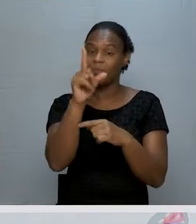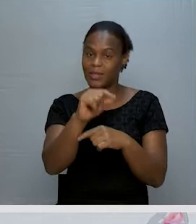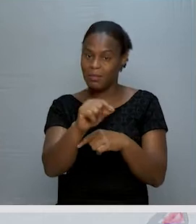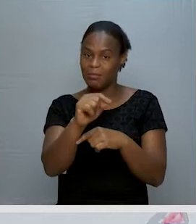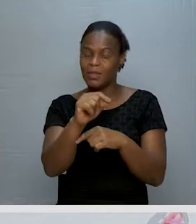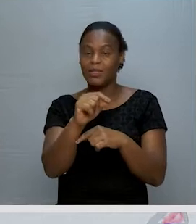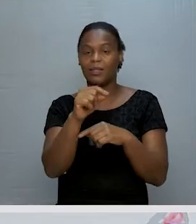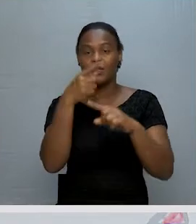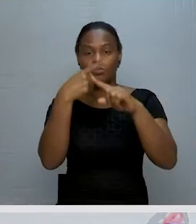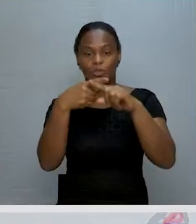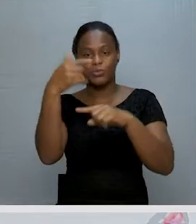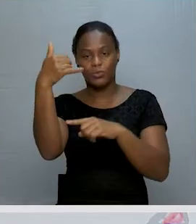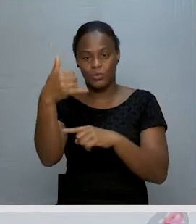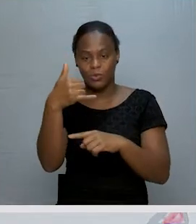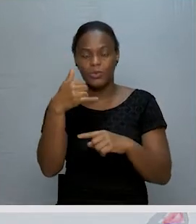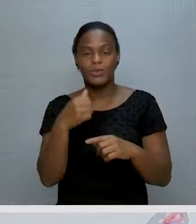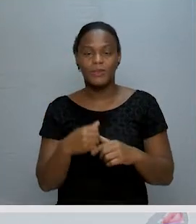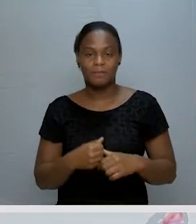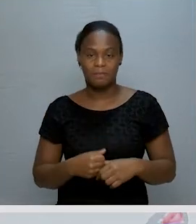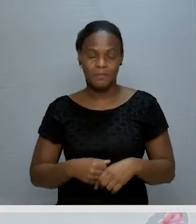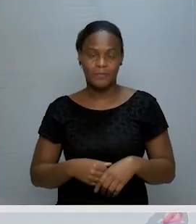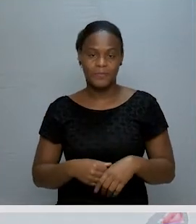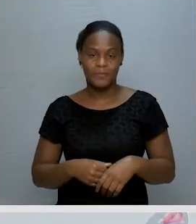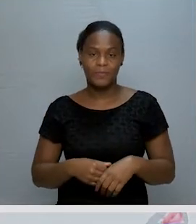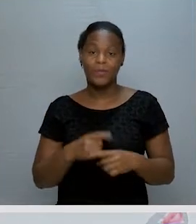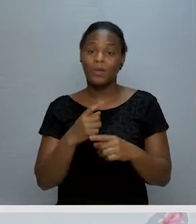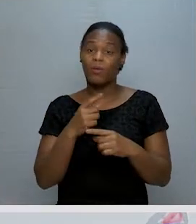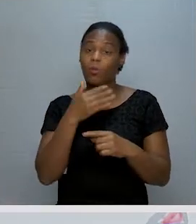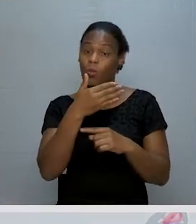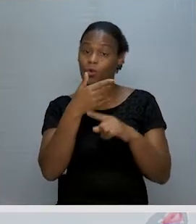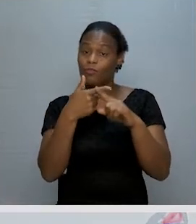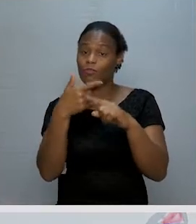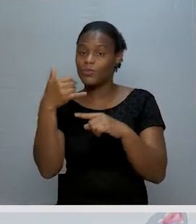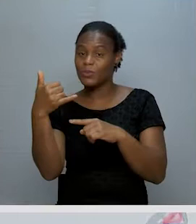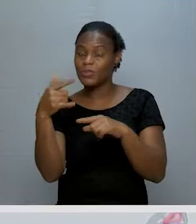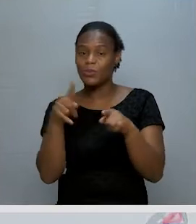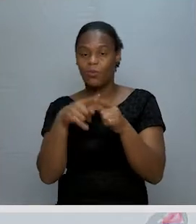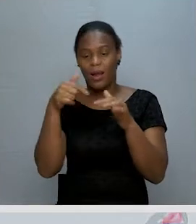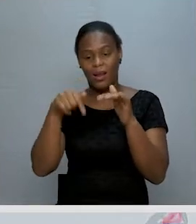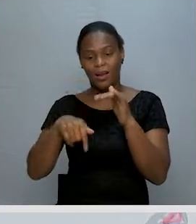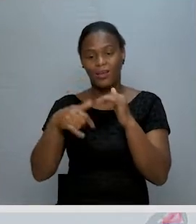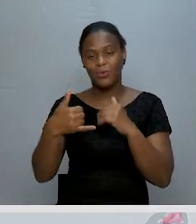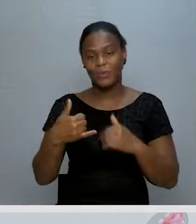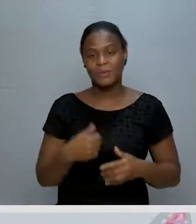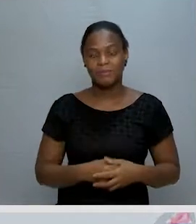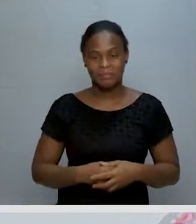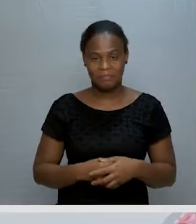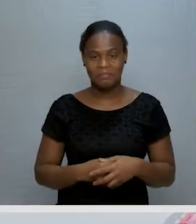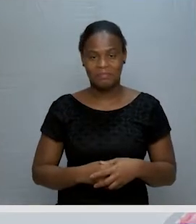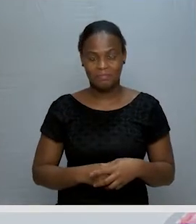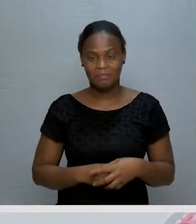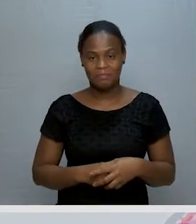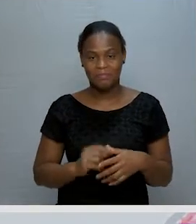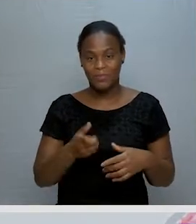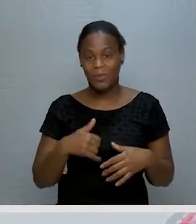também deve ser multiplicado por 2 no numerador. 1 vezes 2 igual a